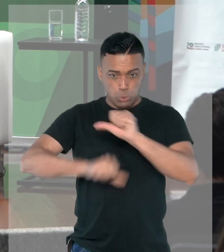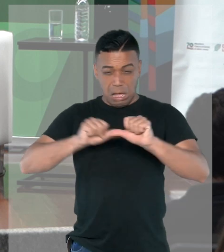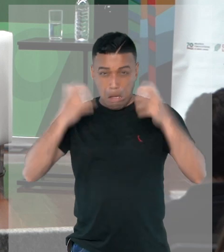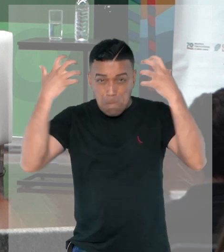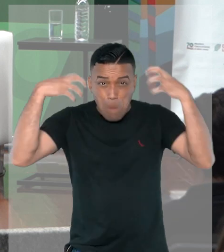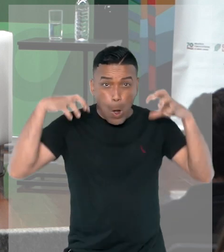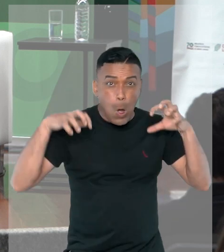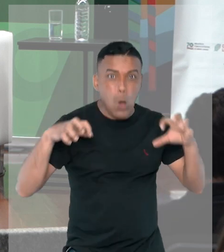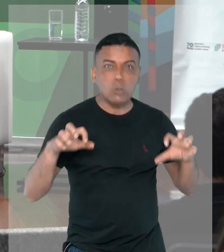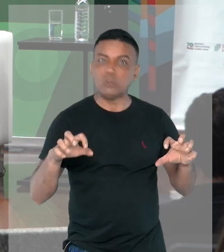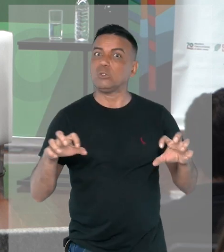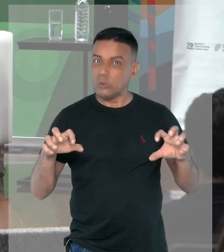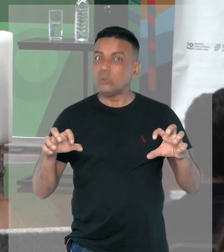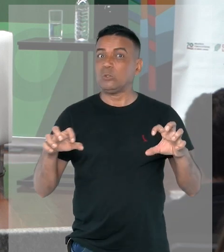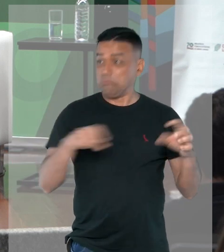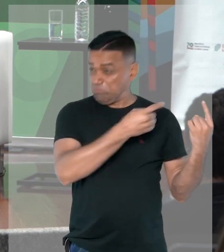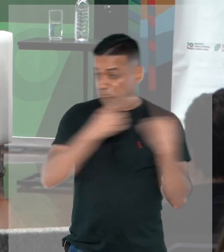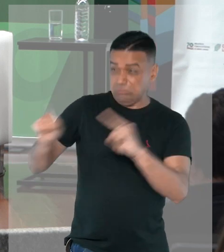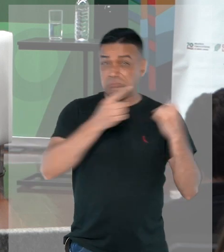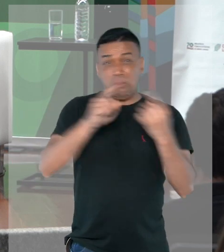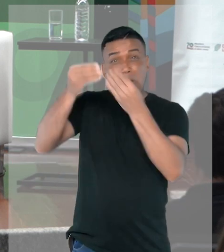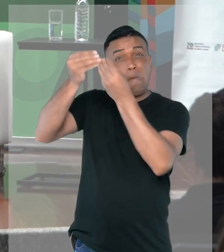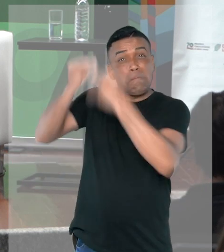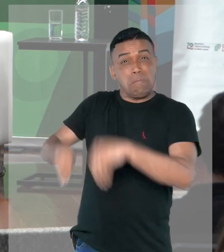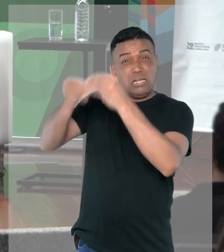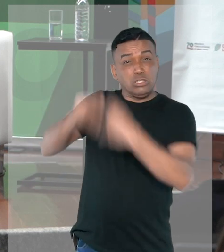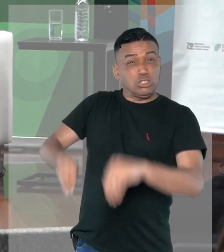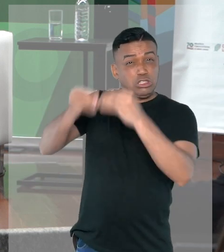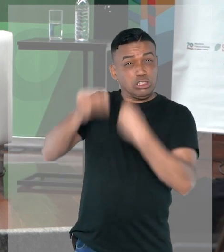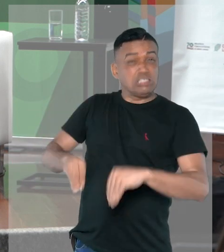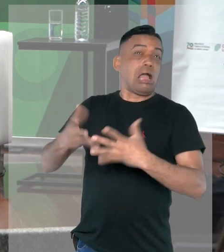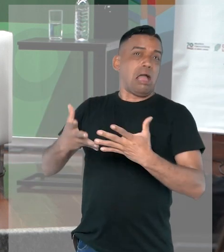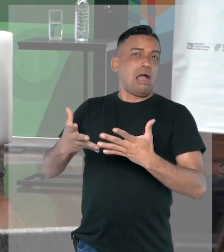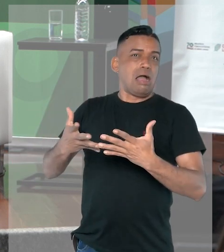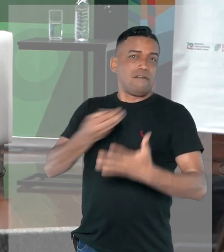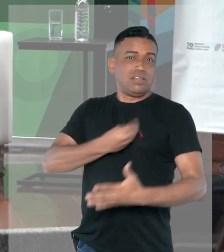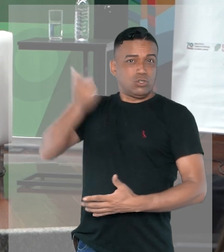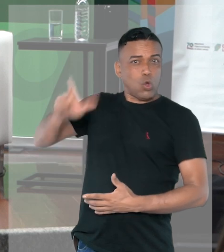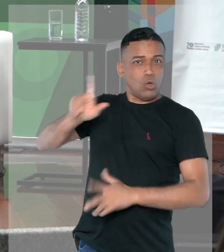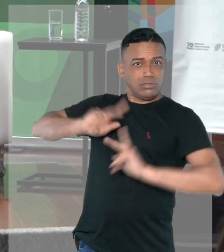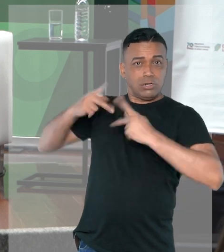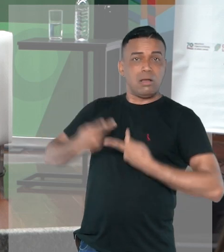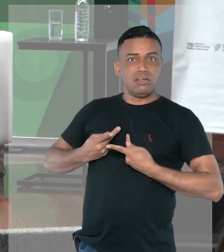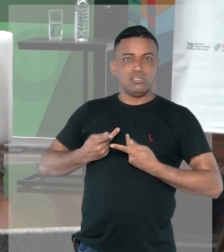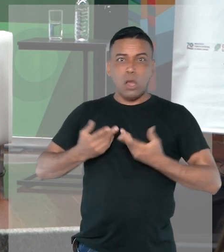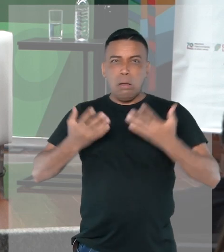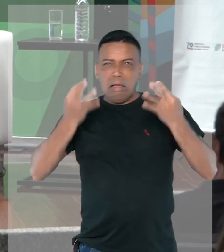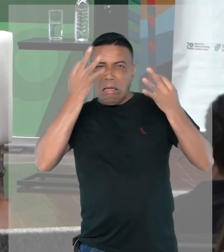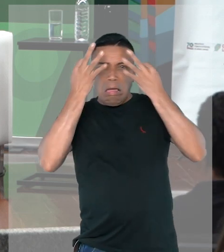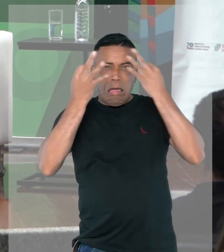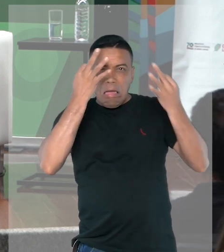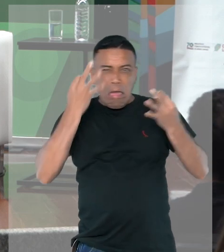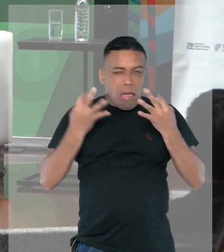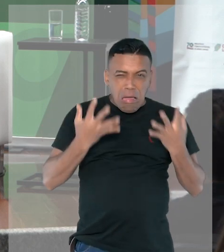fazer coisas medonhas para outro ser humano. Psicopatia, ela está em nós também. Mas o que eu alimento em